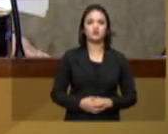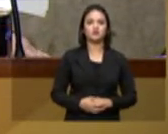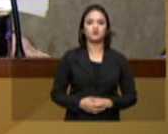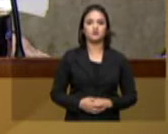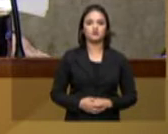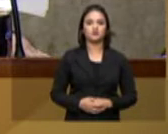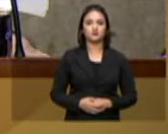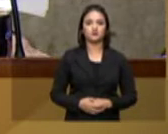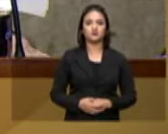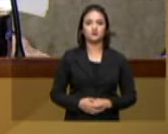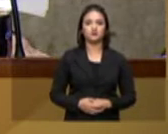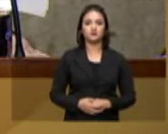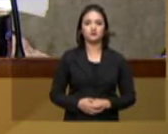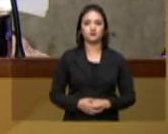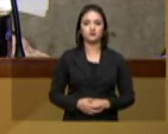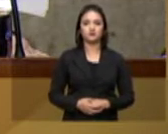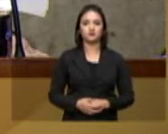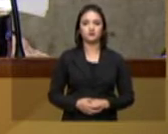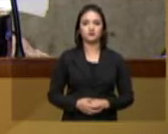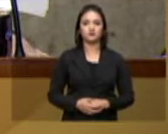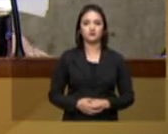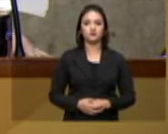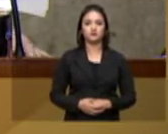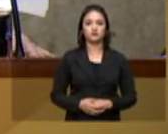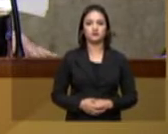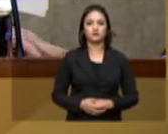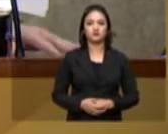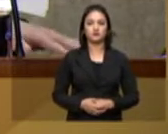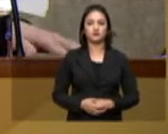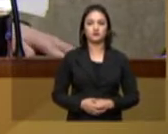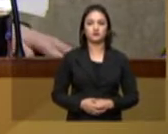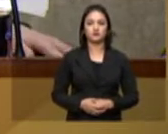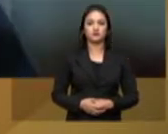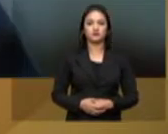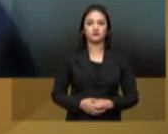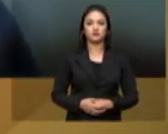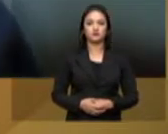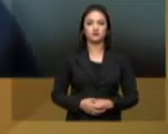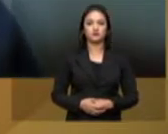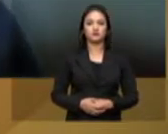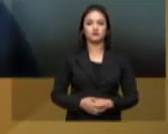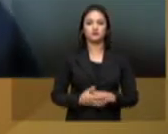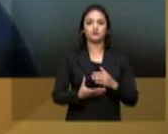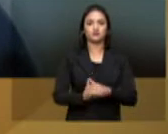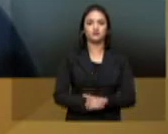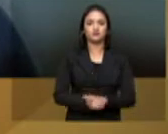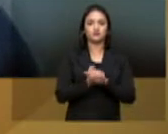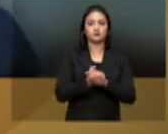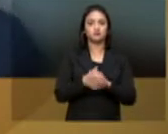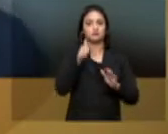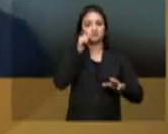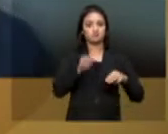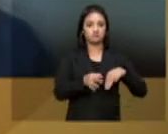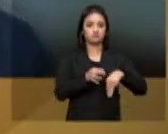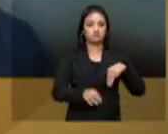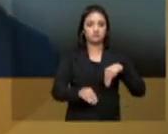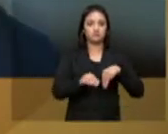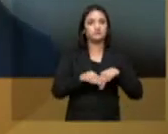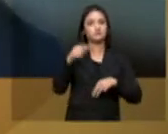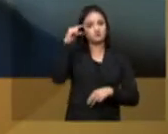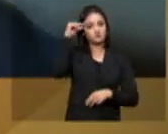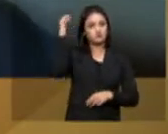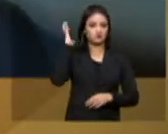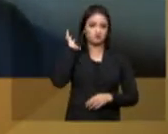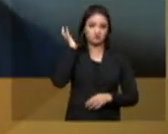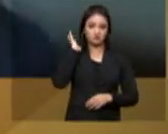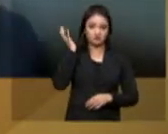Senhora presidente, ministra Rosa Weber, senhora ministra Carmen Lúcia,